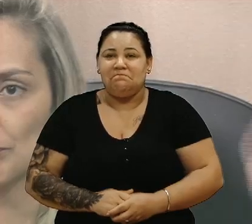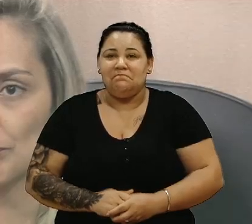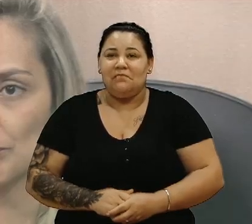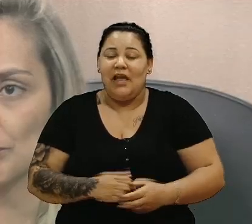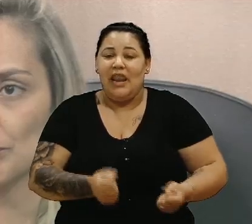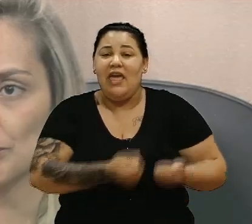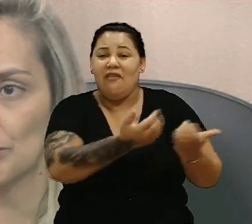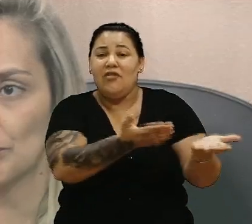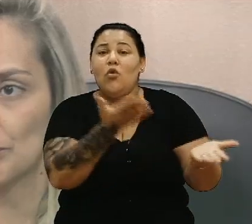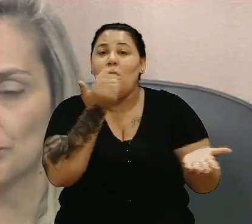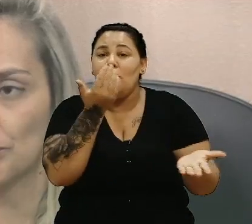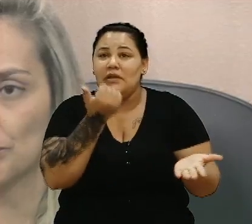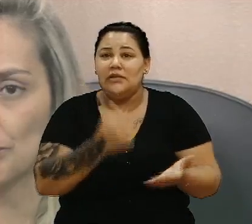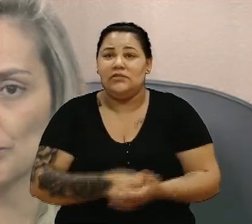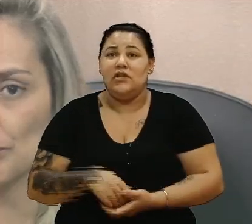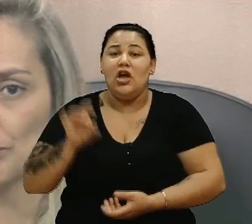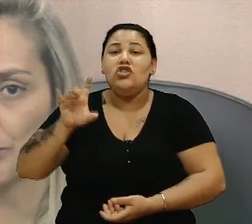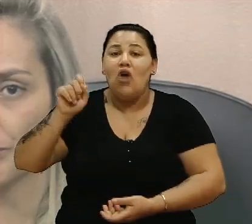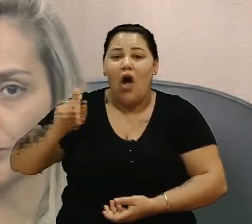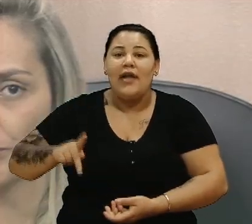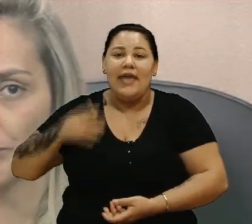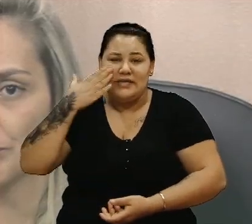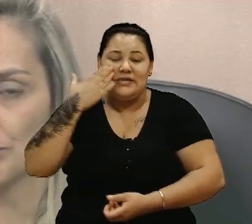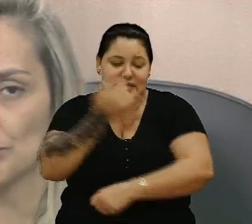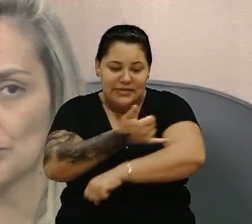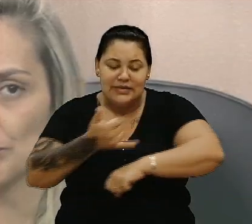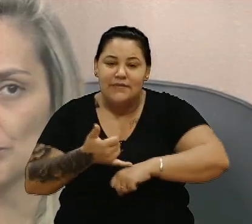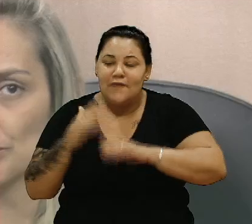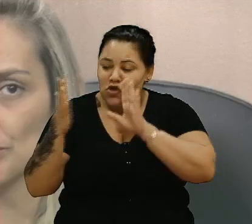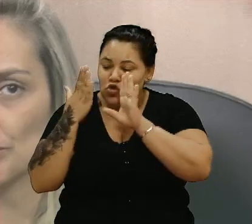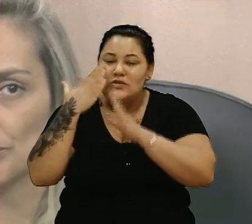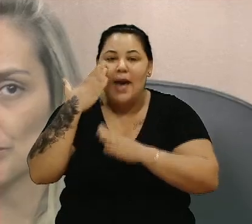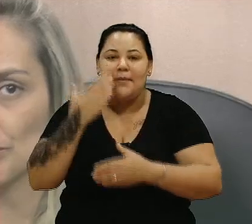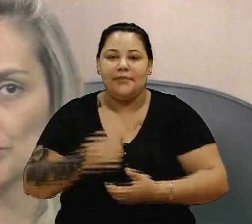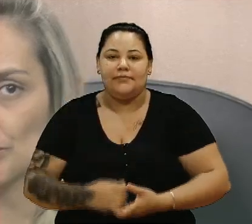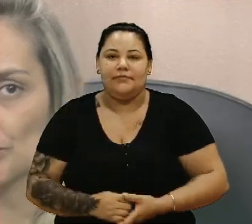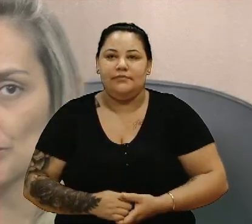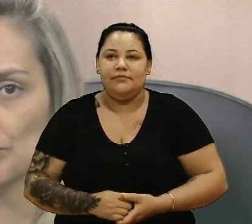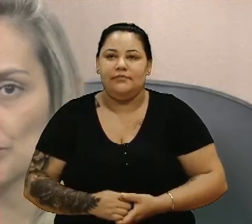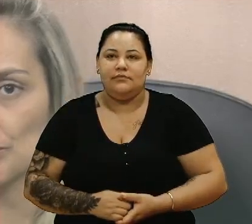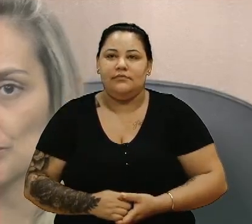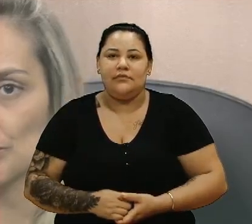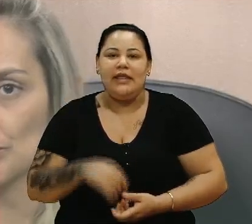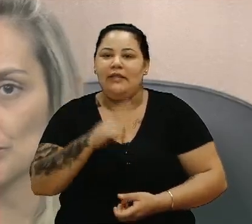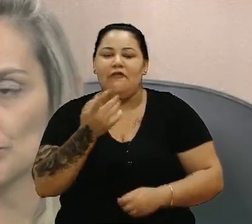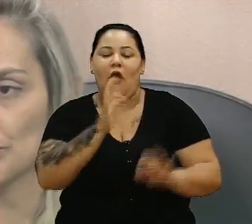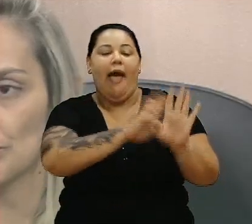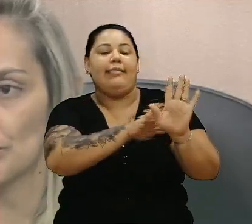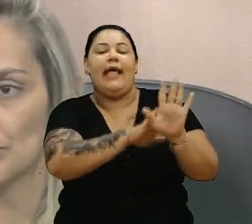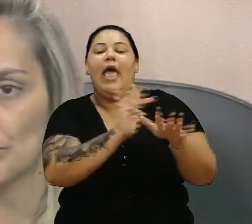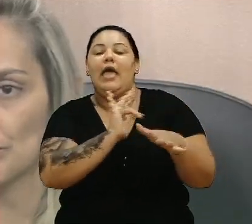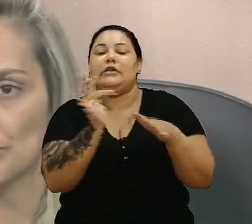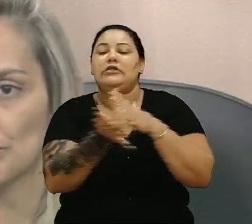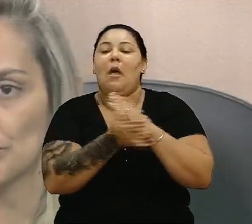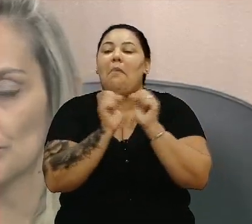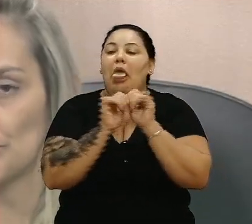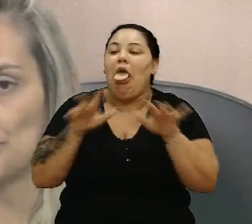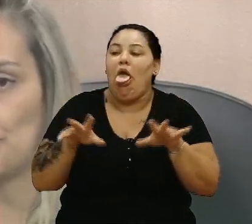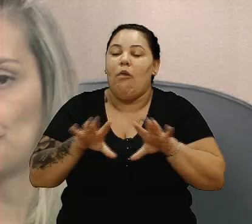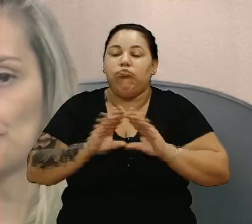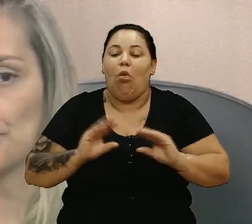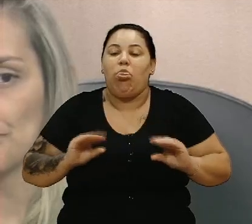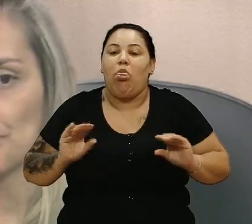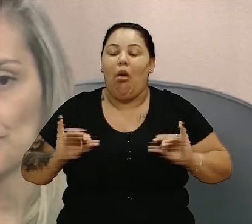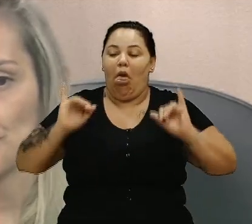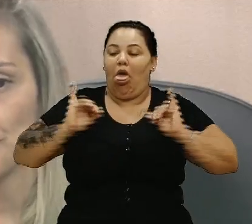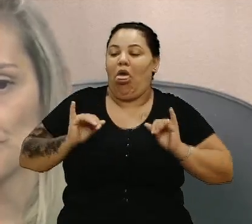levando alimento. Só quem passou por isso sabe. Não quem ficou atrás de rede social compartilhando coisinha no sofá de casa.